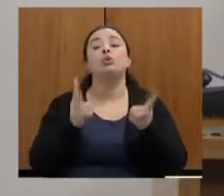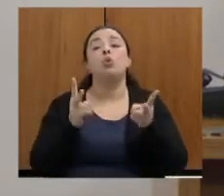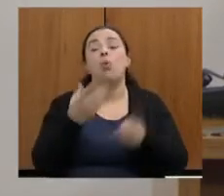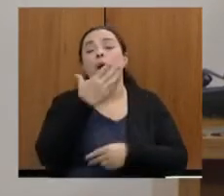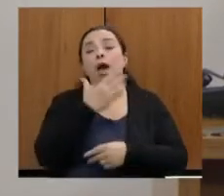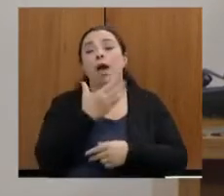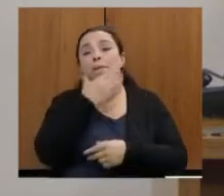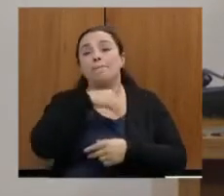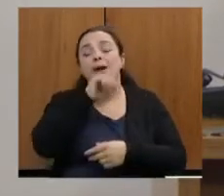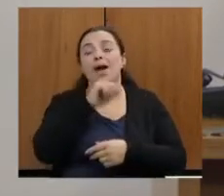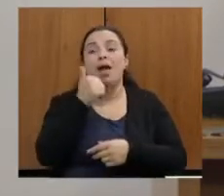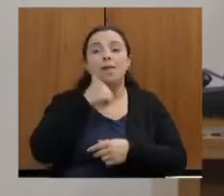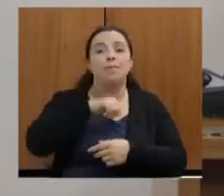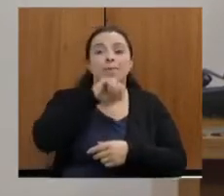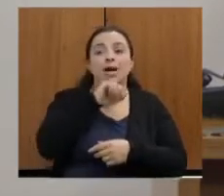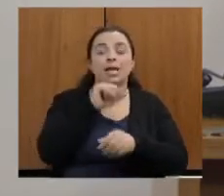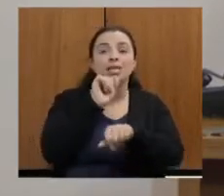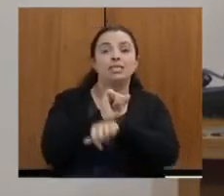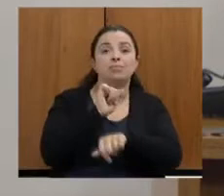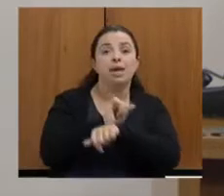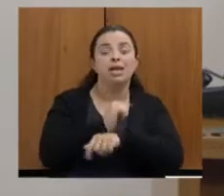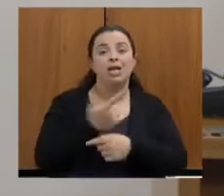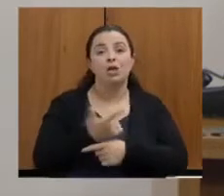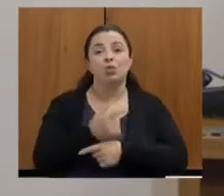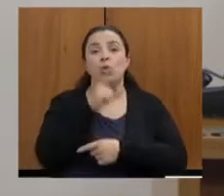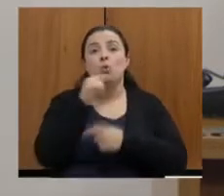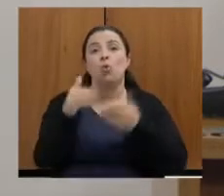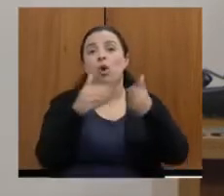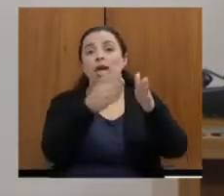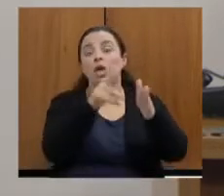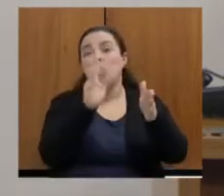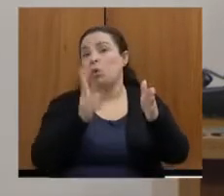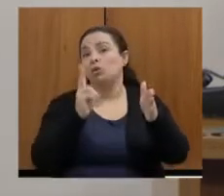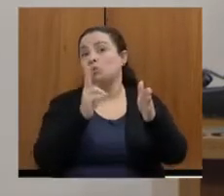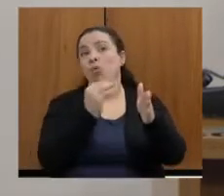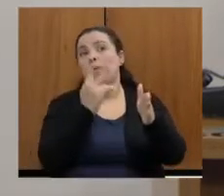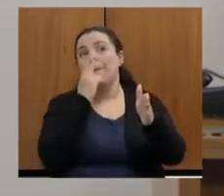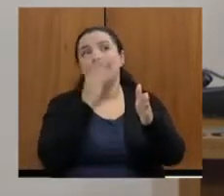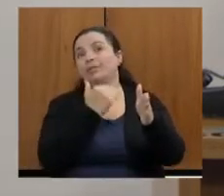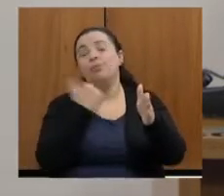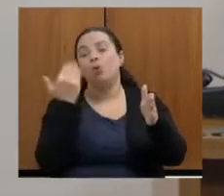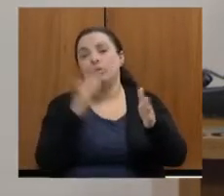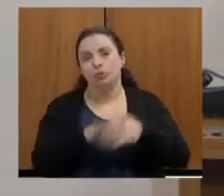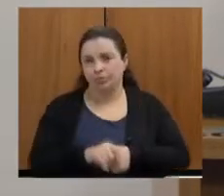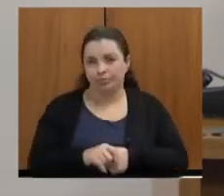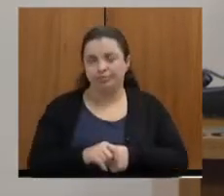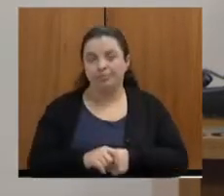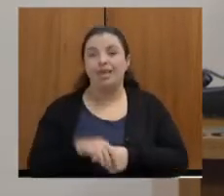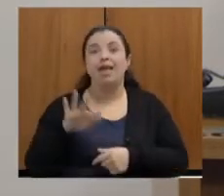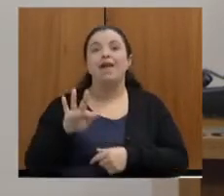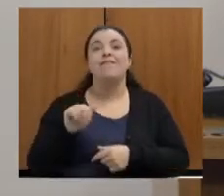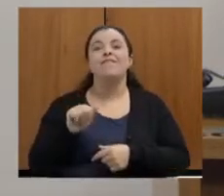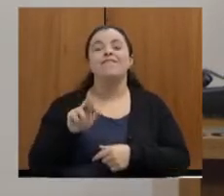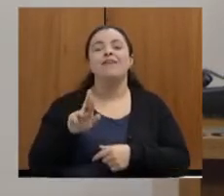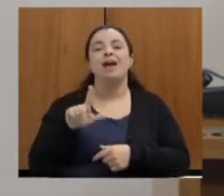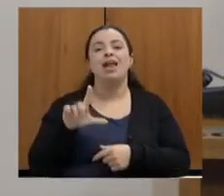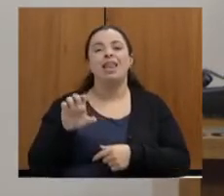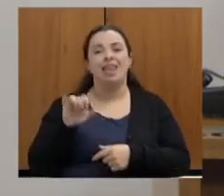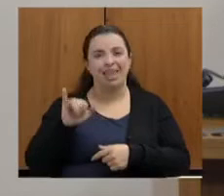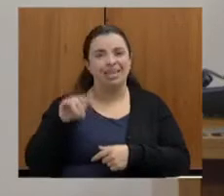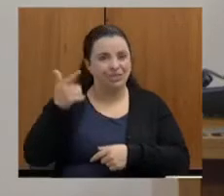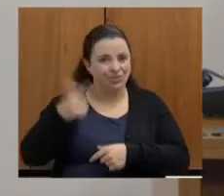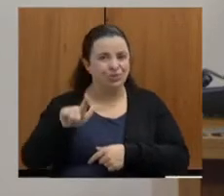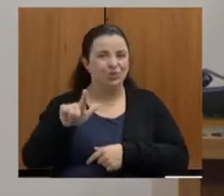família ficaram esperando o Rio Doce continua morto e o Farley de Bom Jesus do Galho